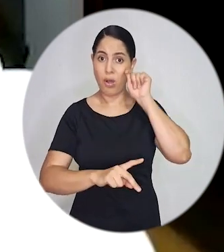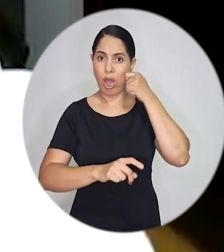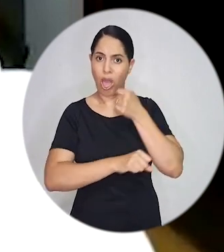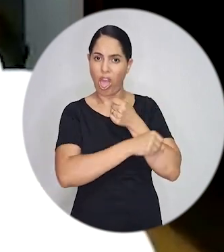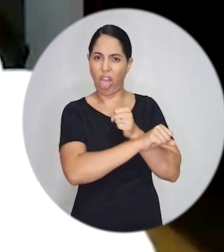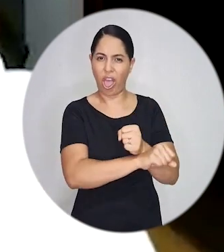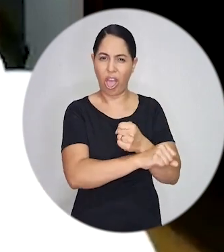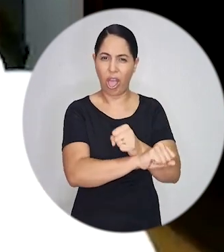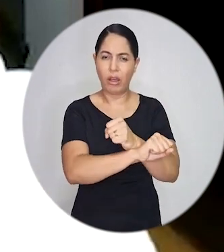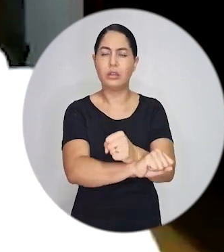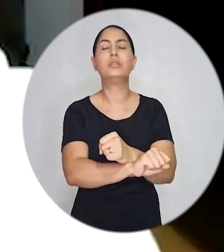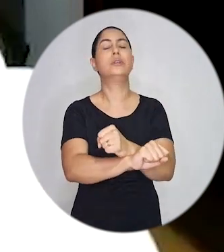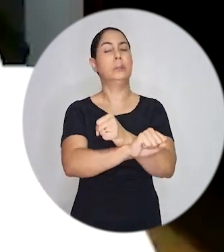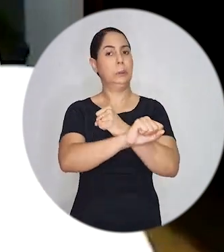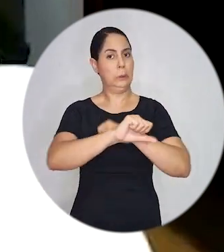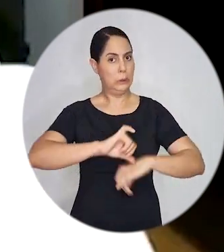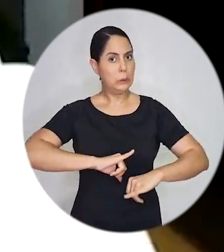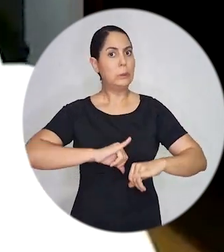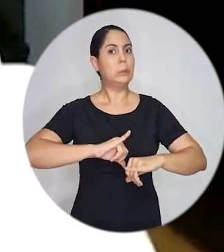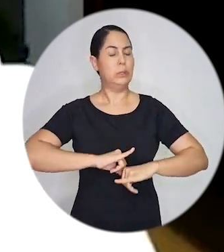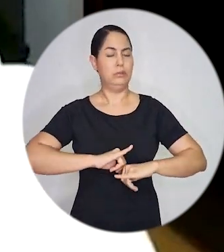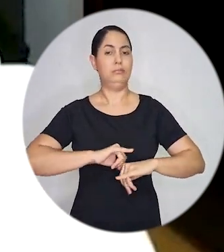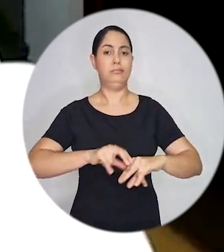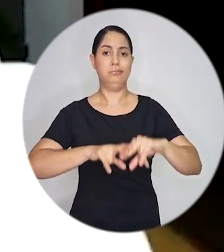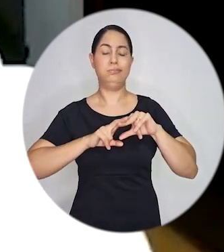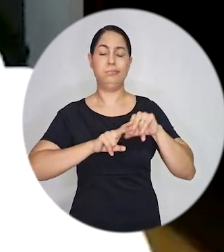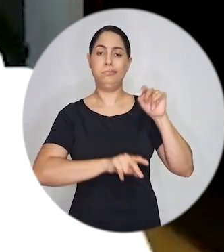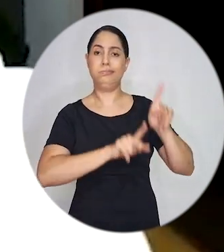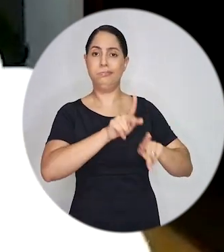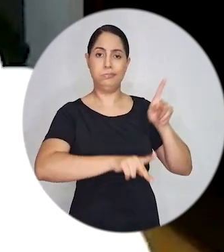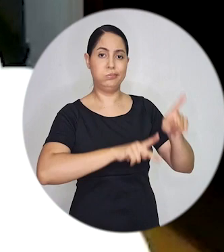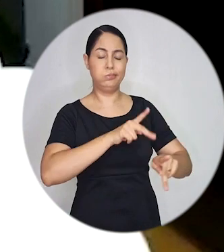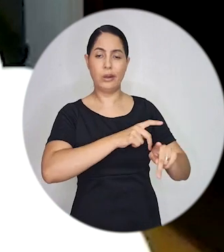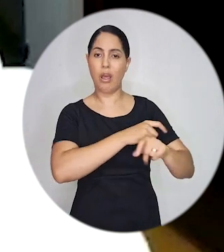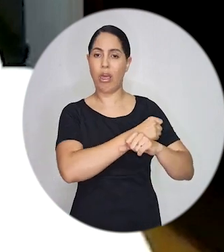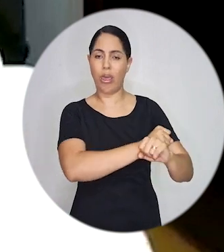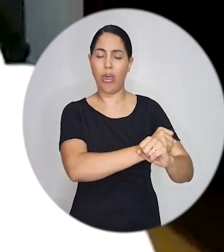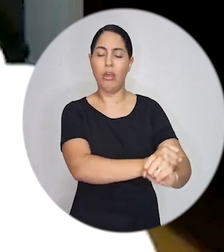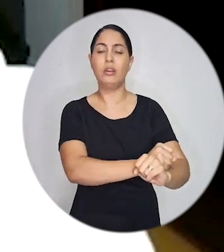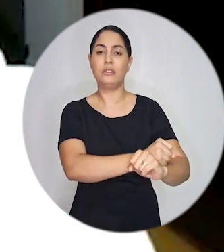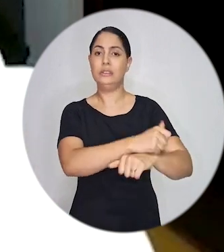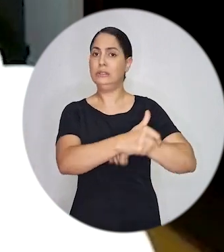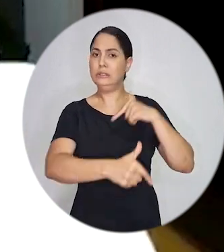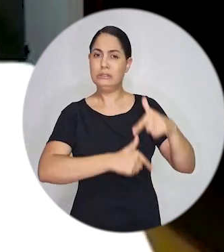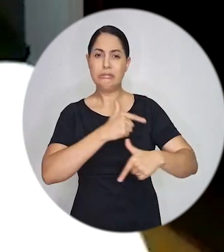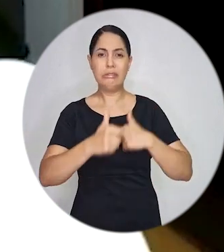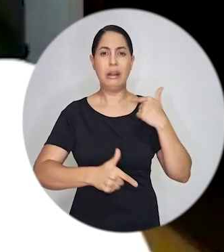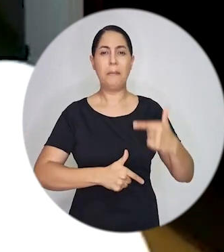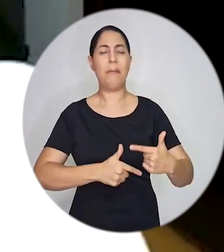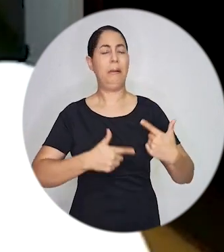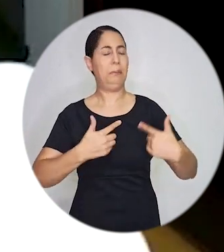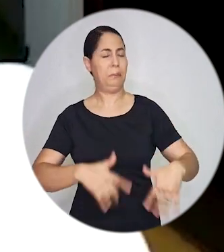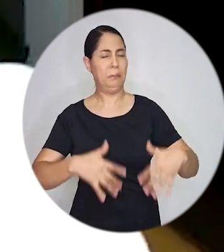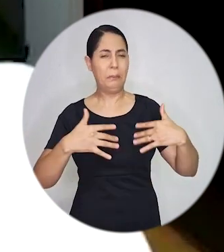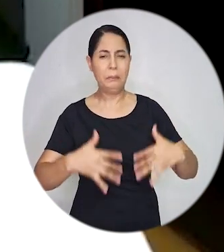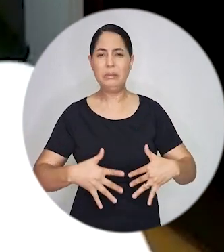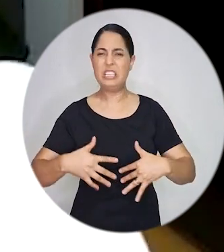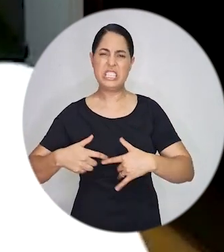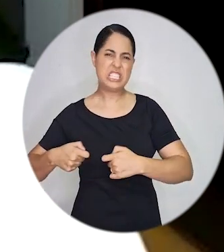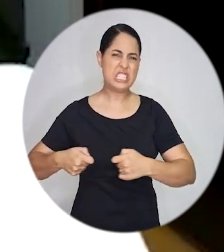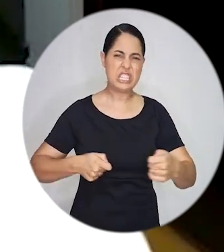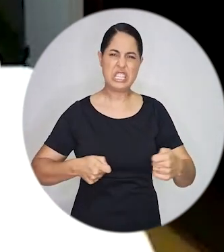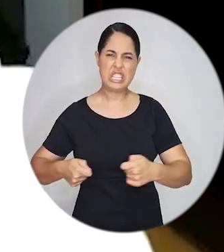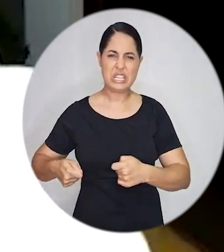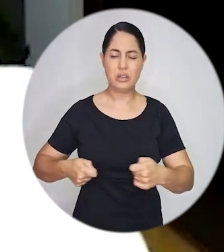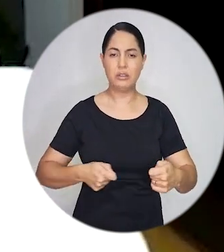escravização de pessoas negras, que tinham ali seu trabalho escravo sendo tomado à força e